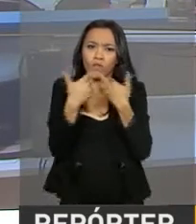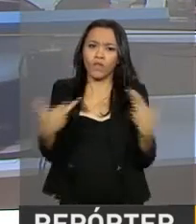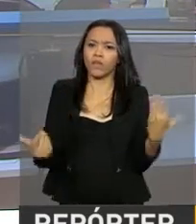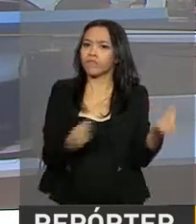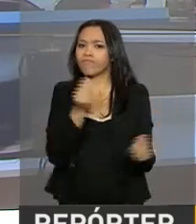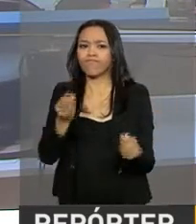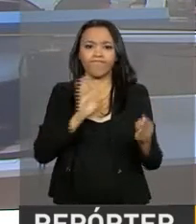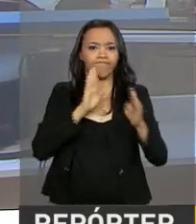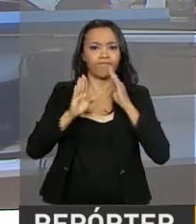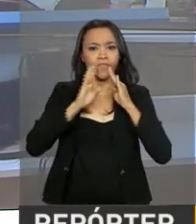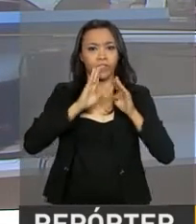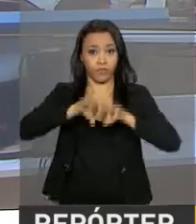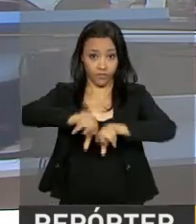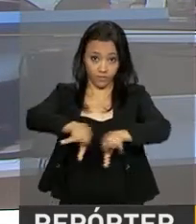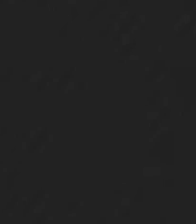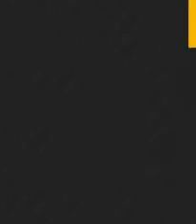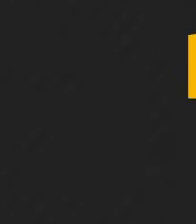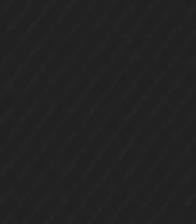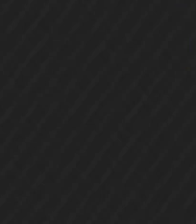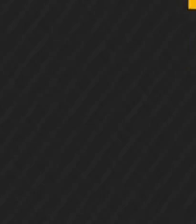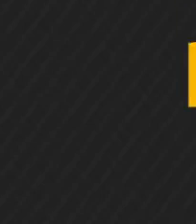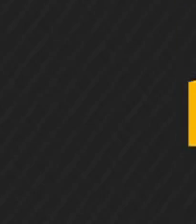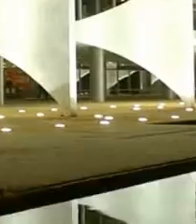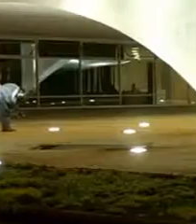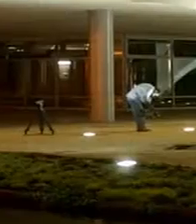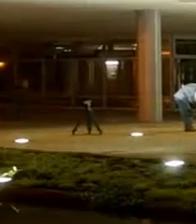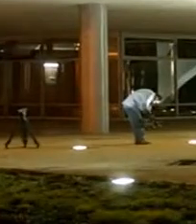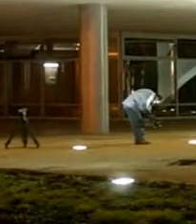também pelas nossas redes sociais